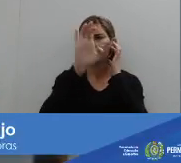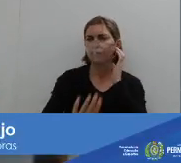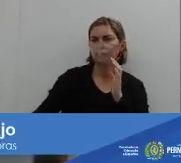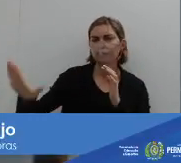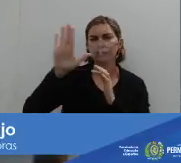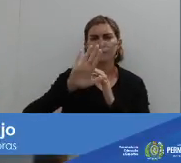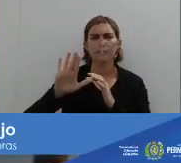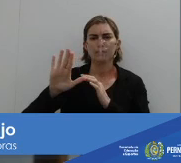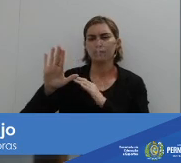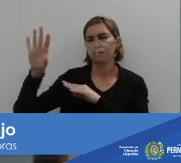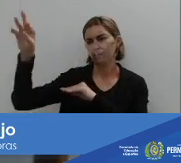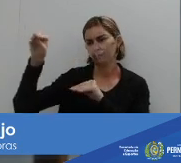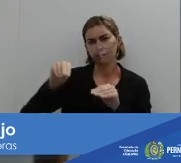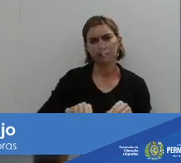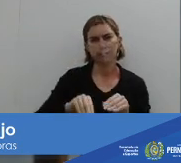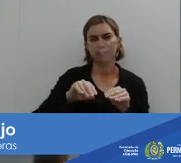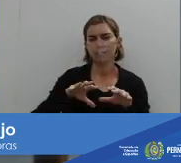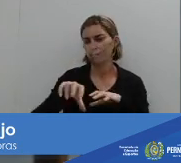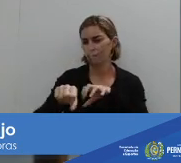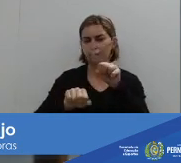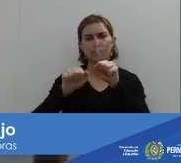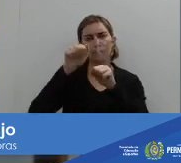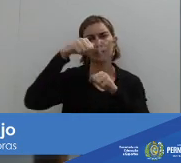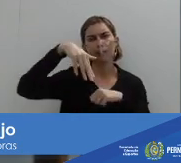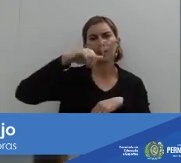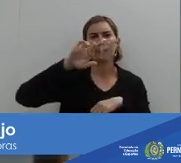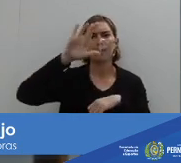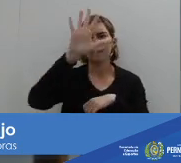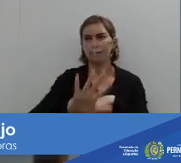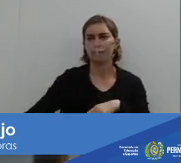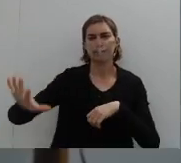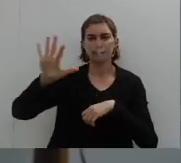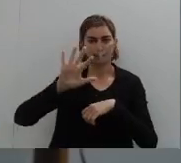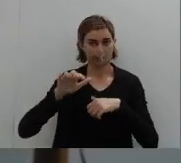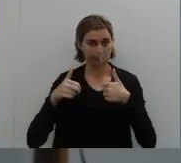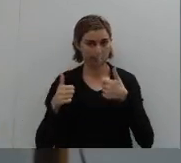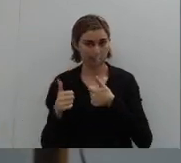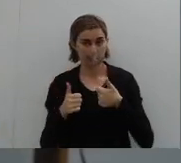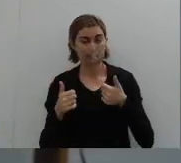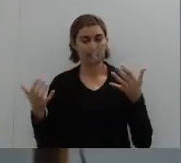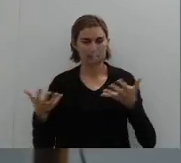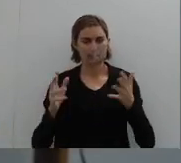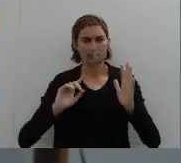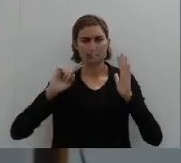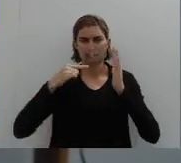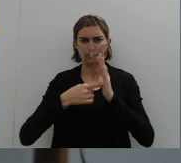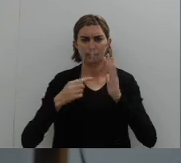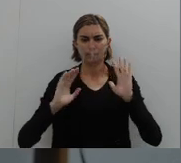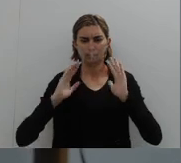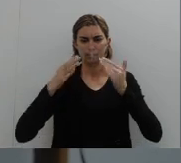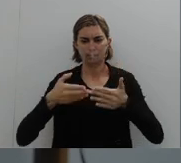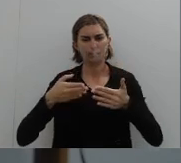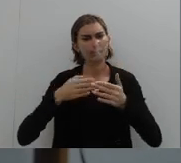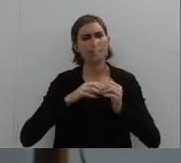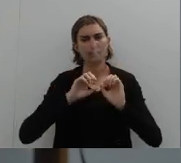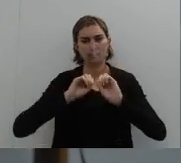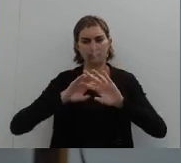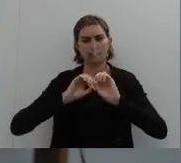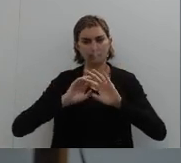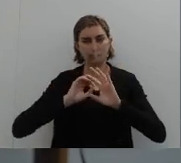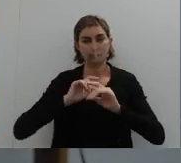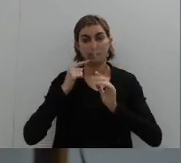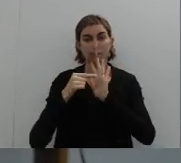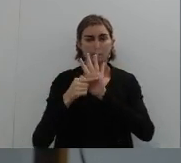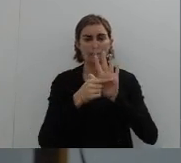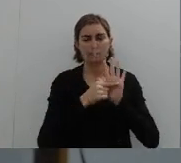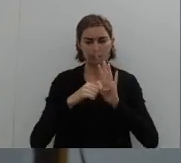para virem para colonizar toda a América Latina, ok? Então o objetivo da aula é mostrar o